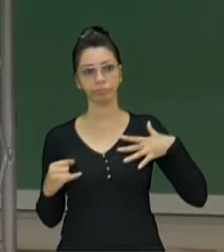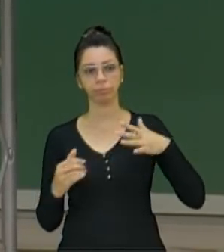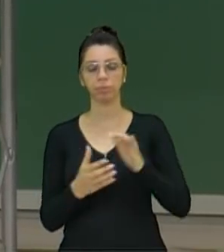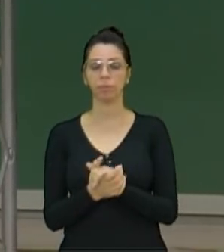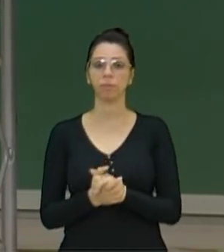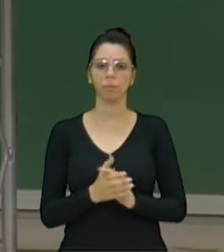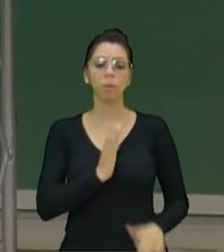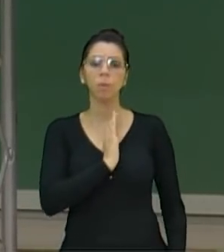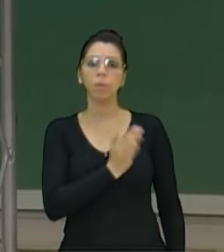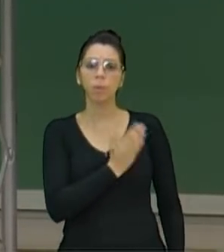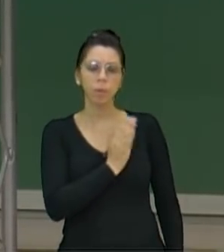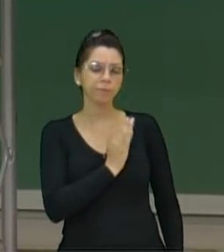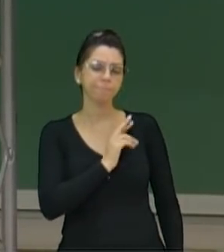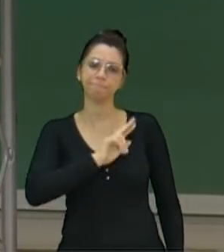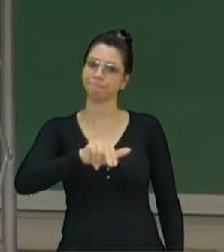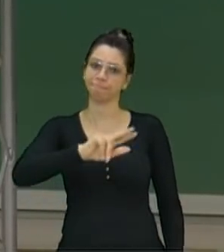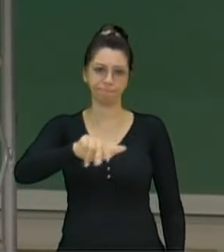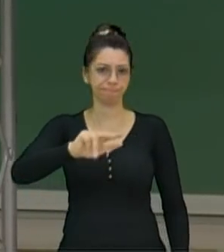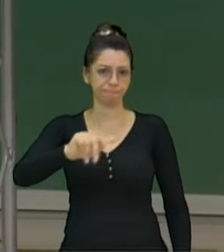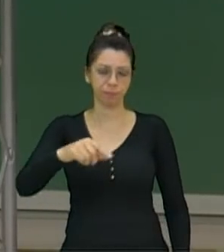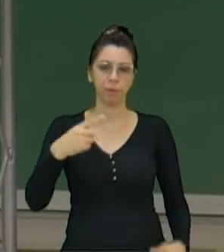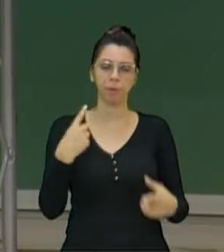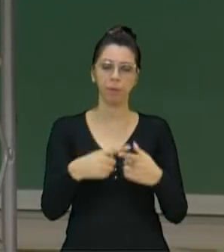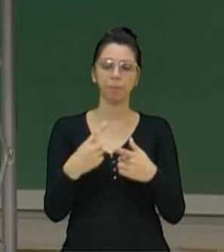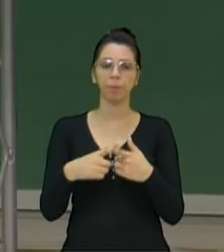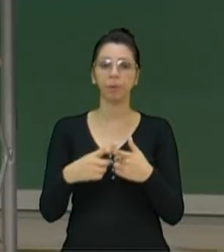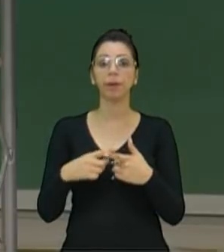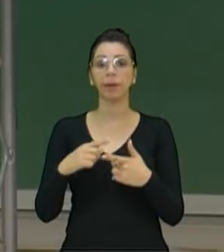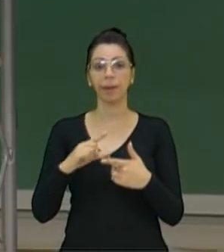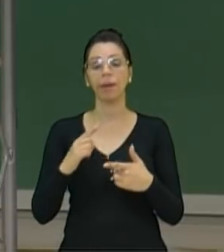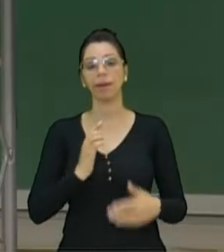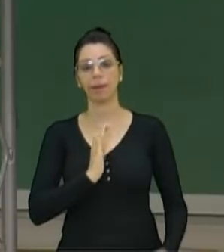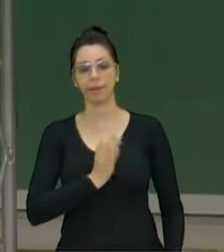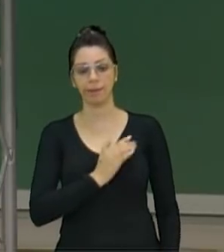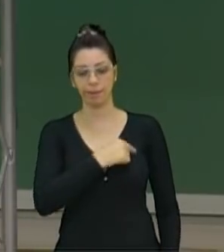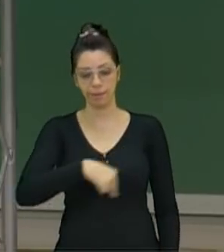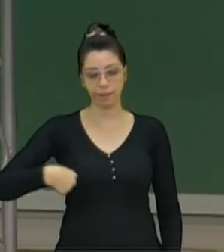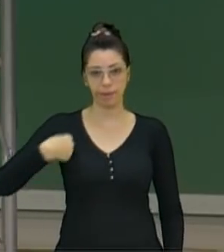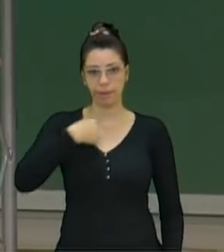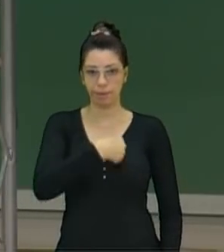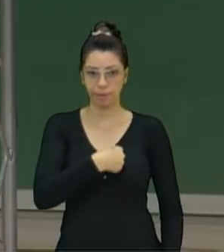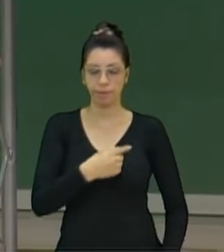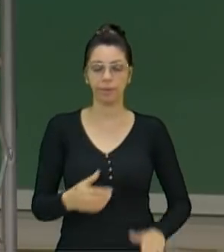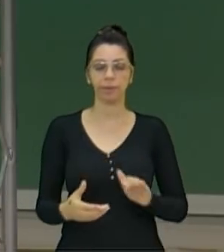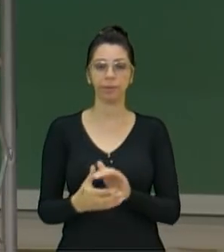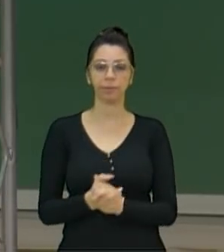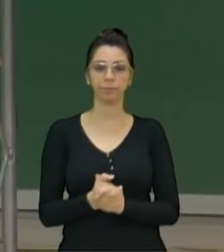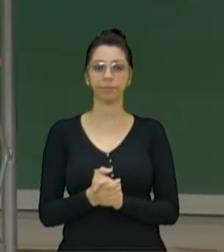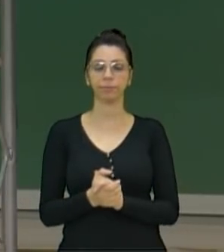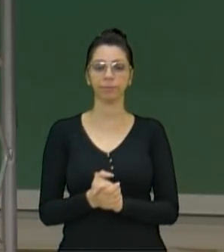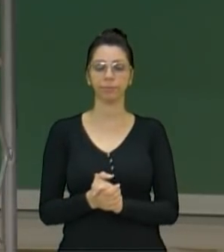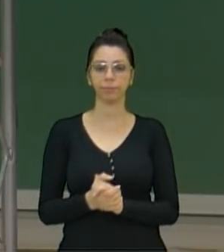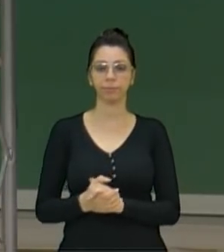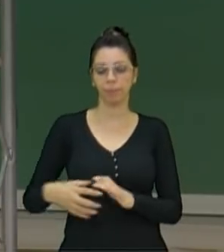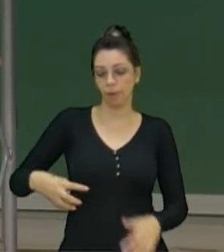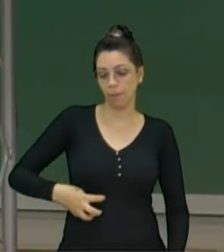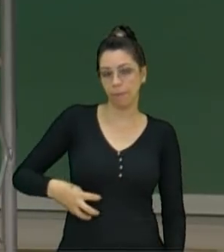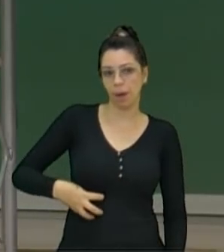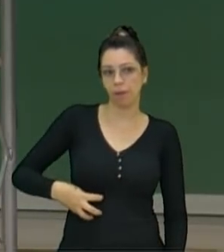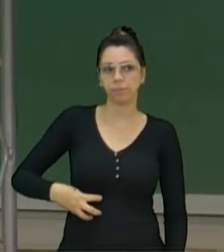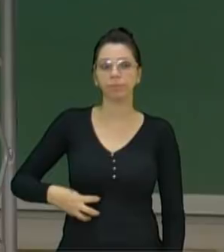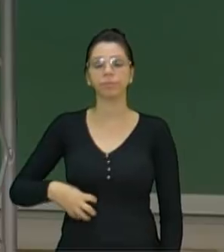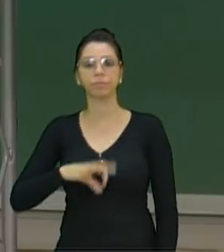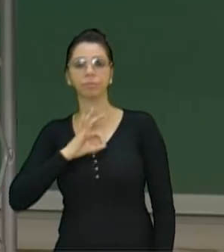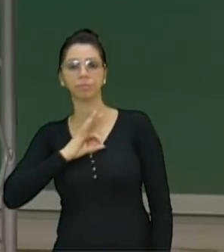O coração também não, né? O coração é do sistema cardiovascular. O baço, sim, as